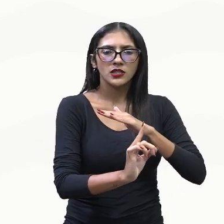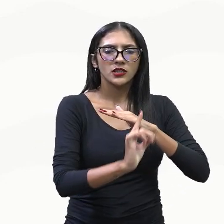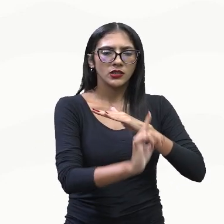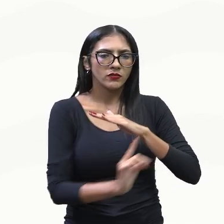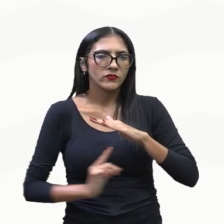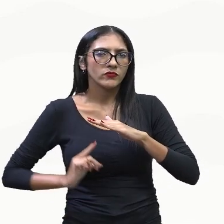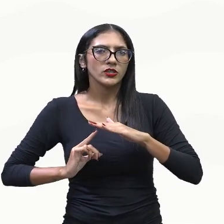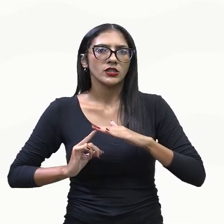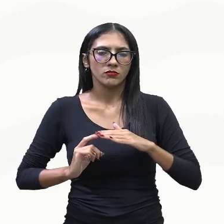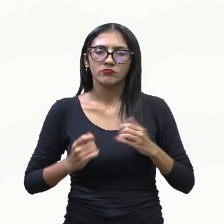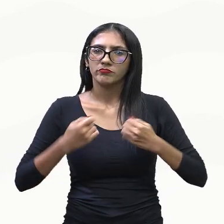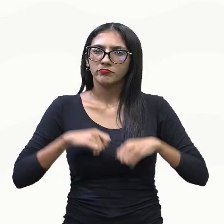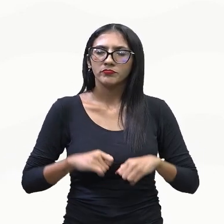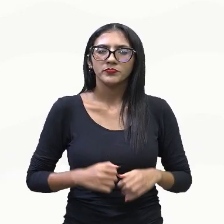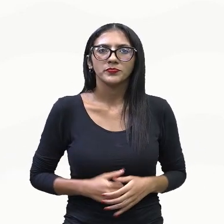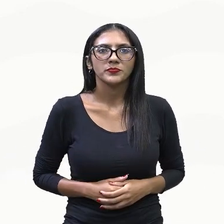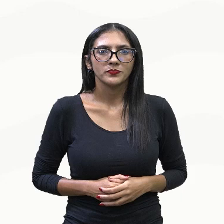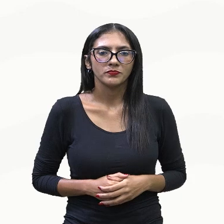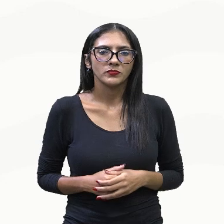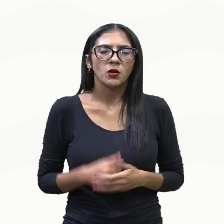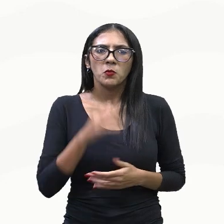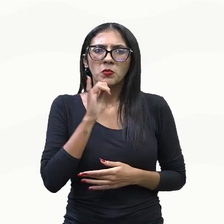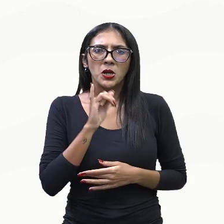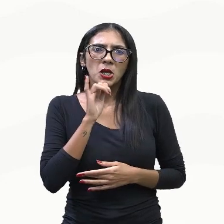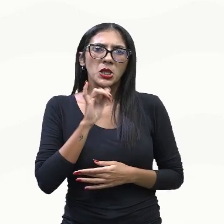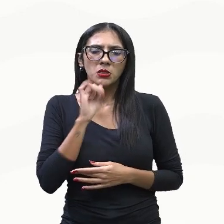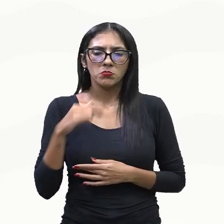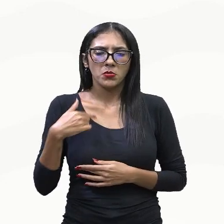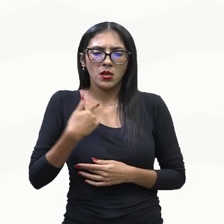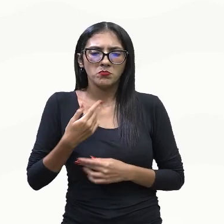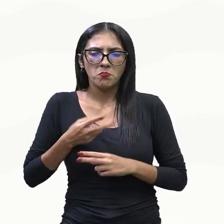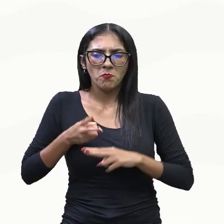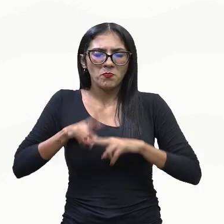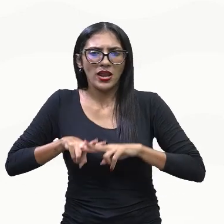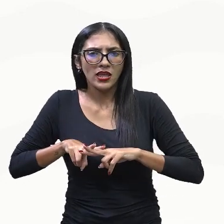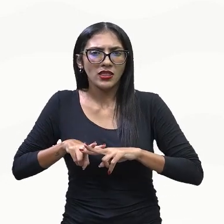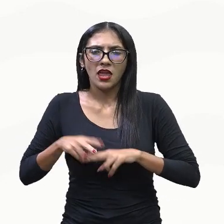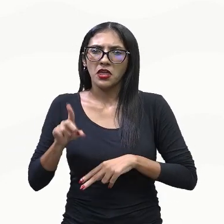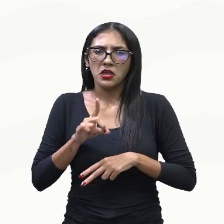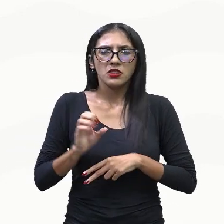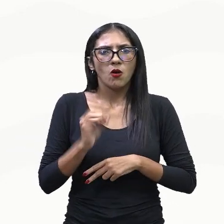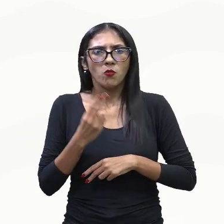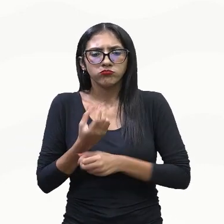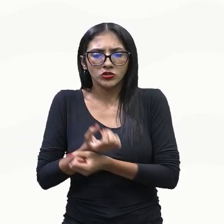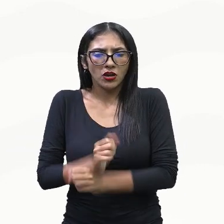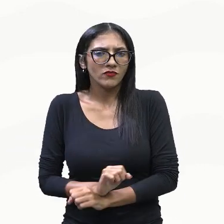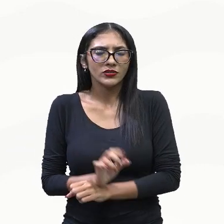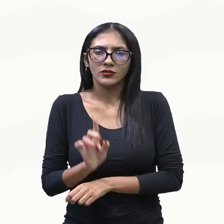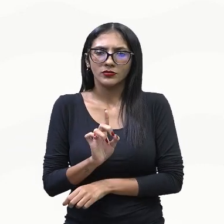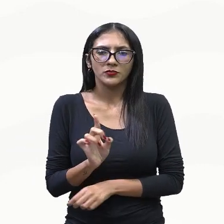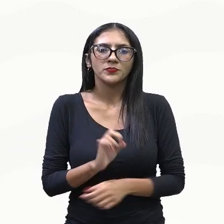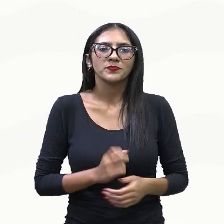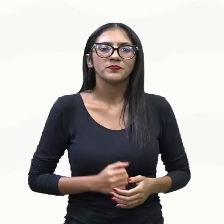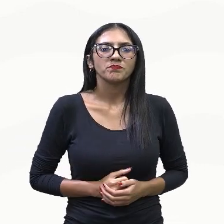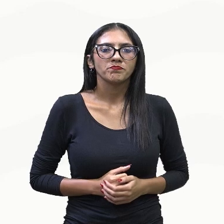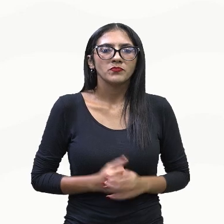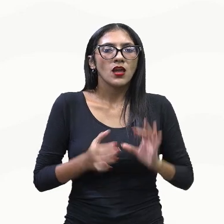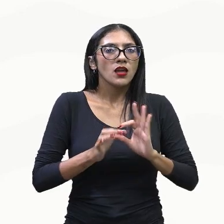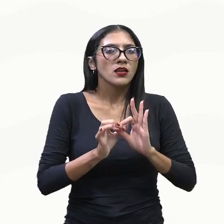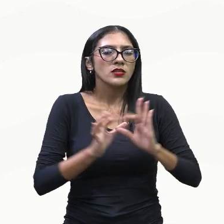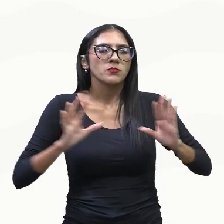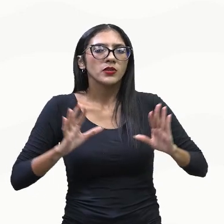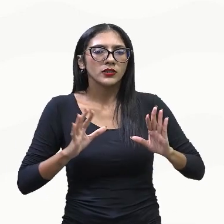de ir e vir, ou seja, ninguém pode nos prender, ninguém pode nos escravizar. Na liberdade de